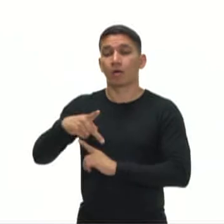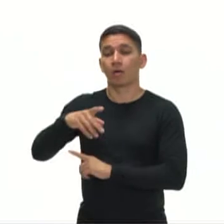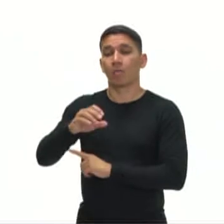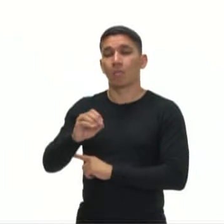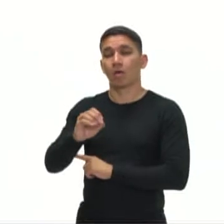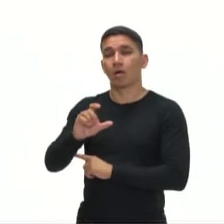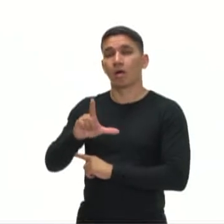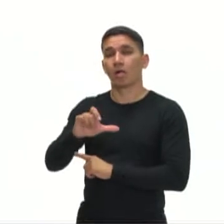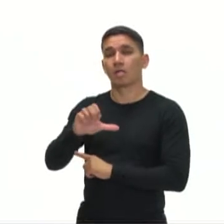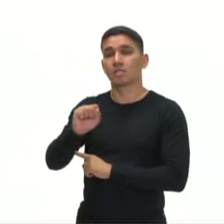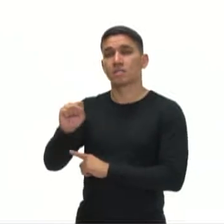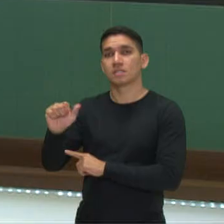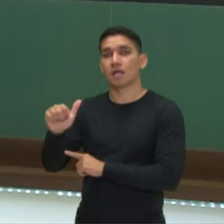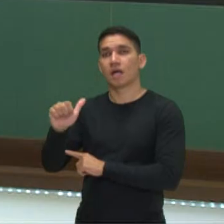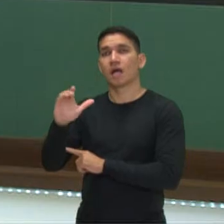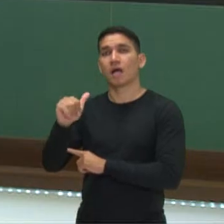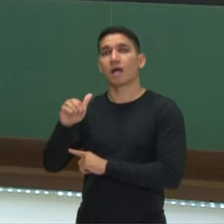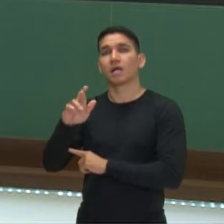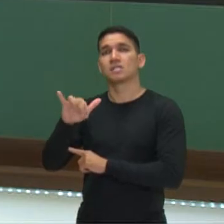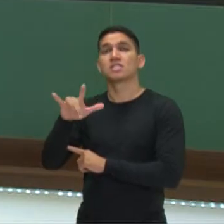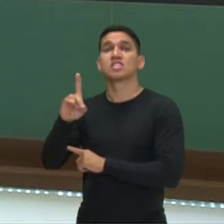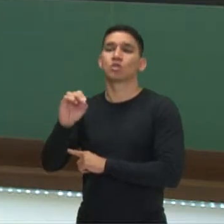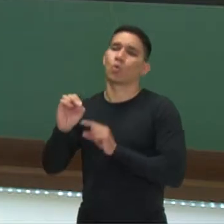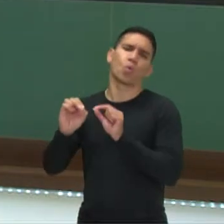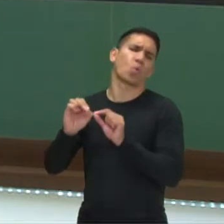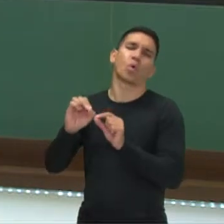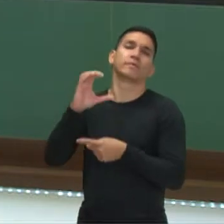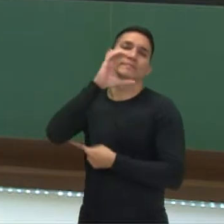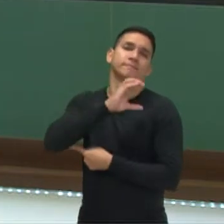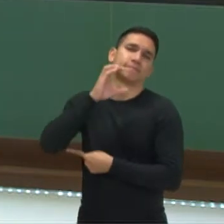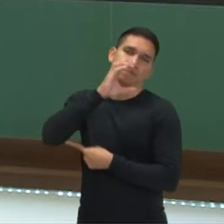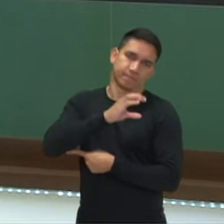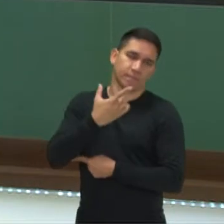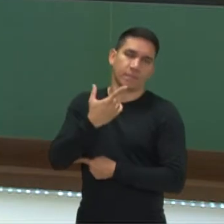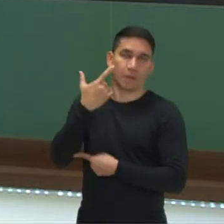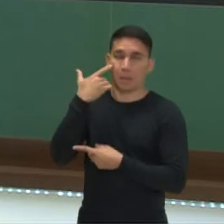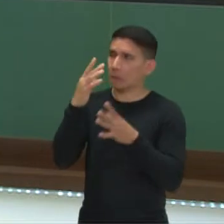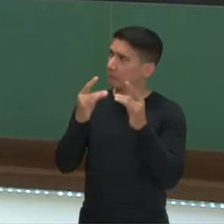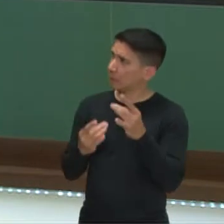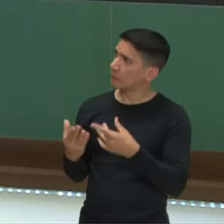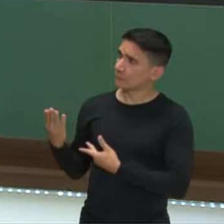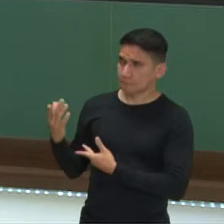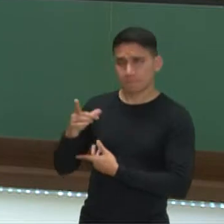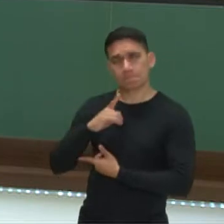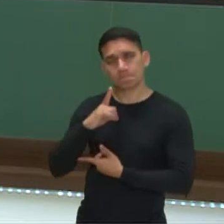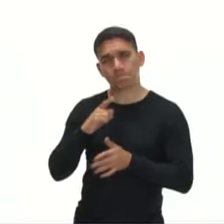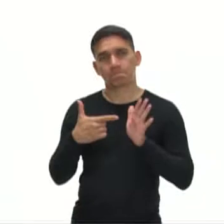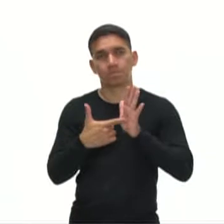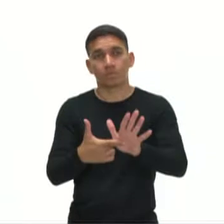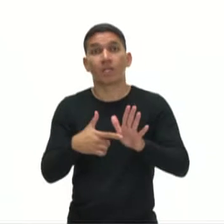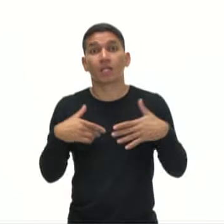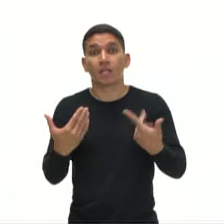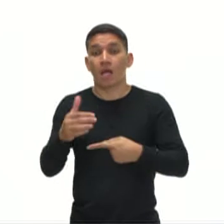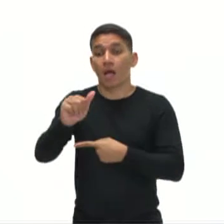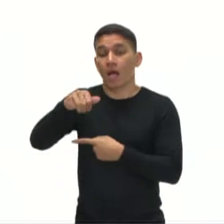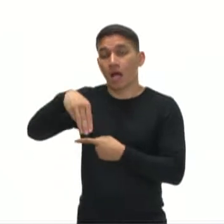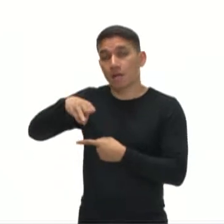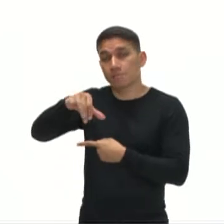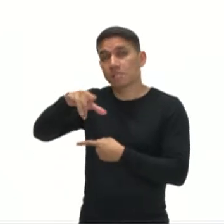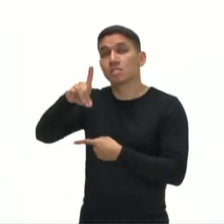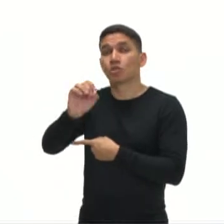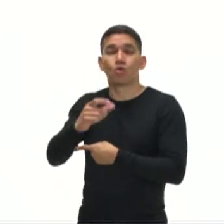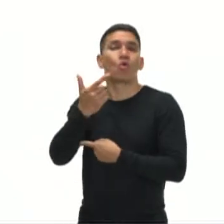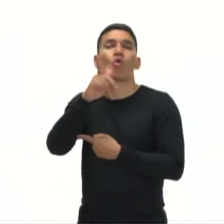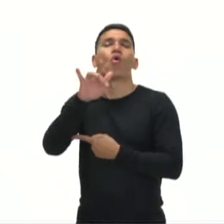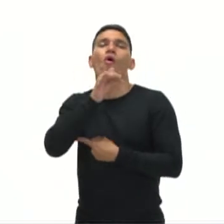ou carboidrato. Tá aqui a estrutura orgânica da celulose, bastante complexa. O amido também é um outro exemplo